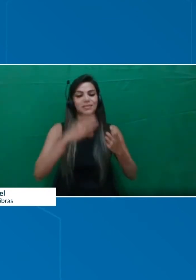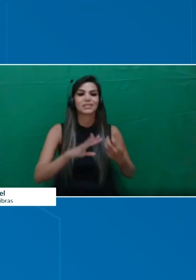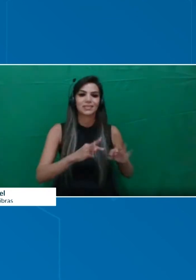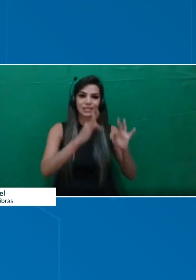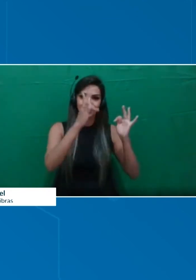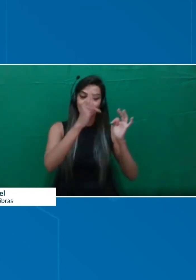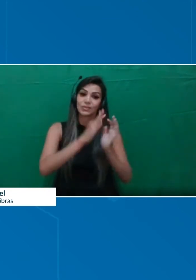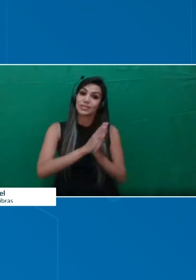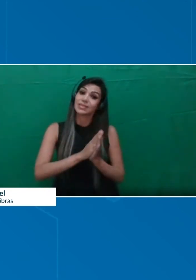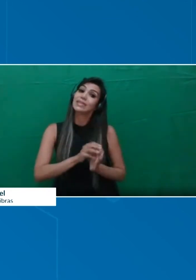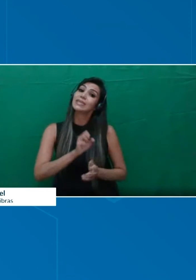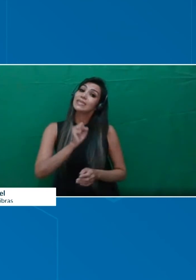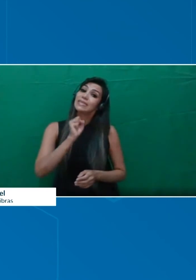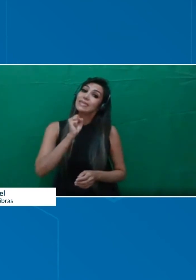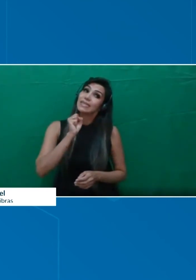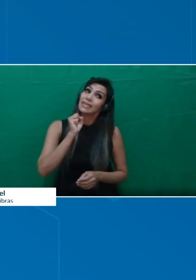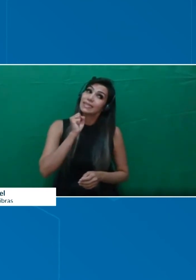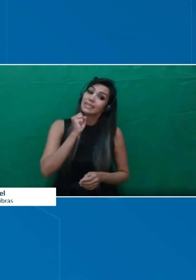mais,